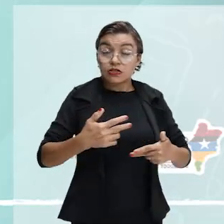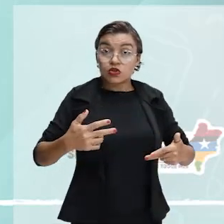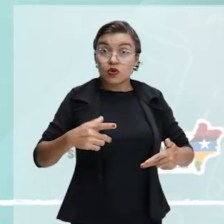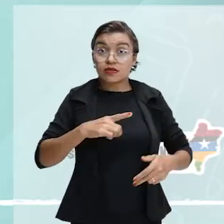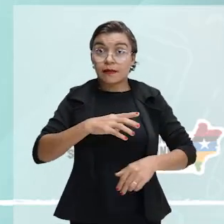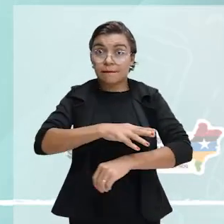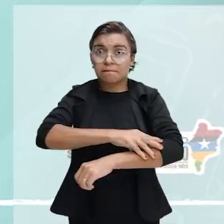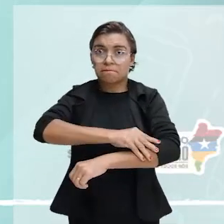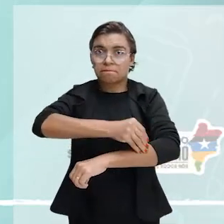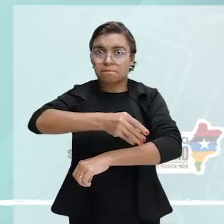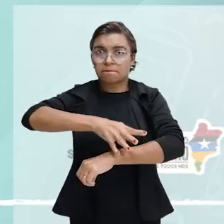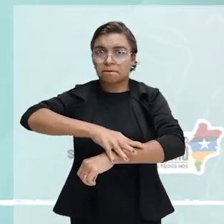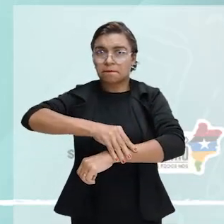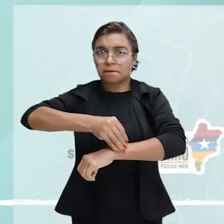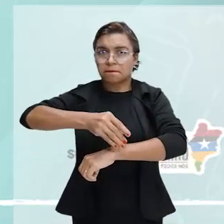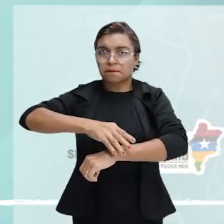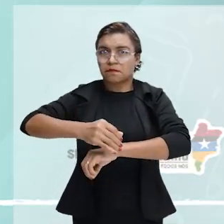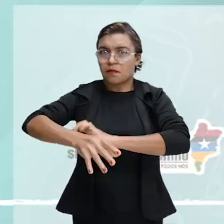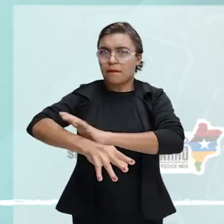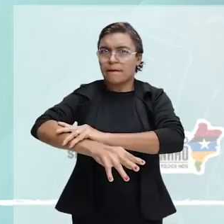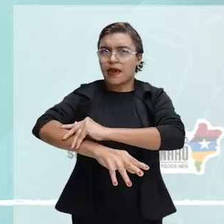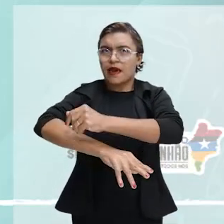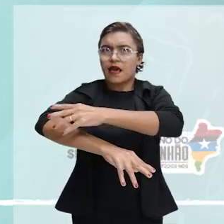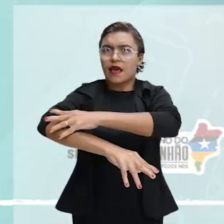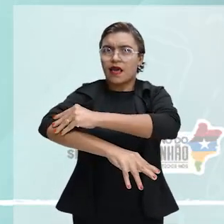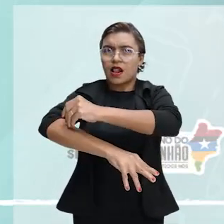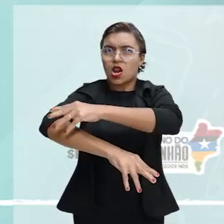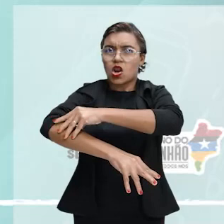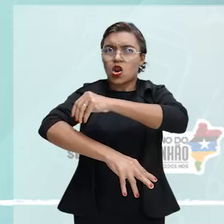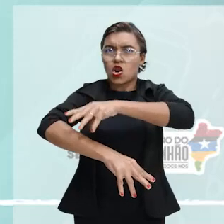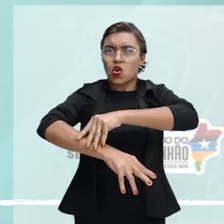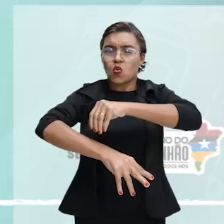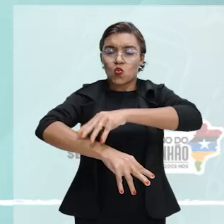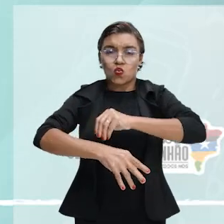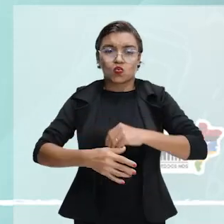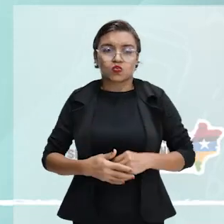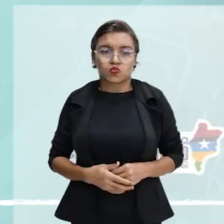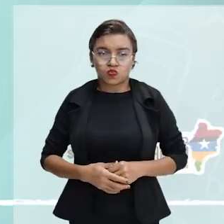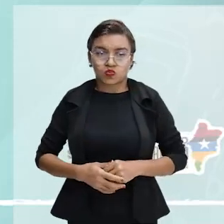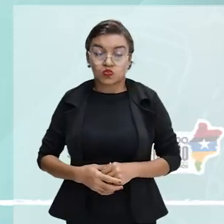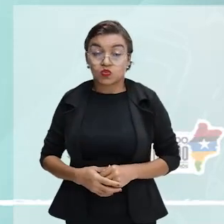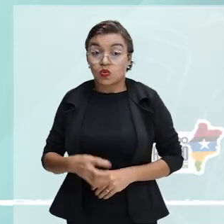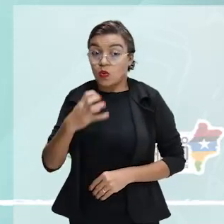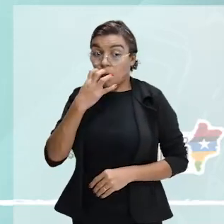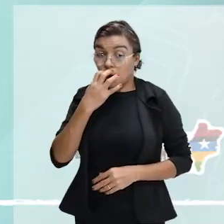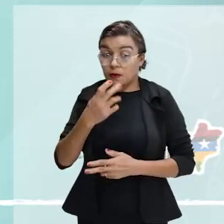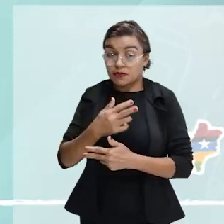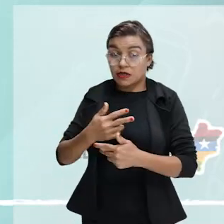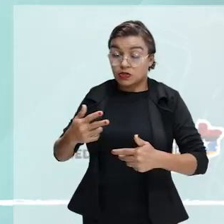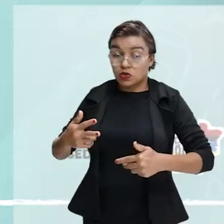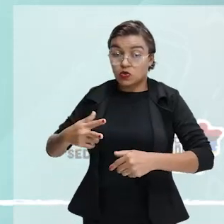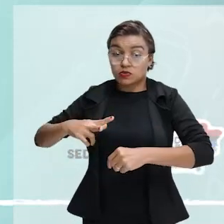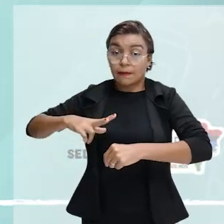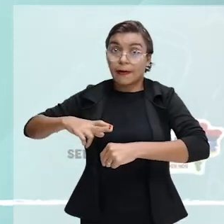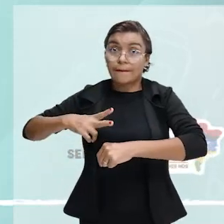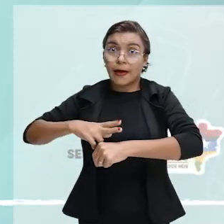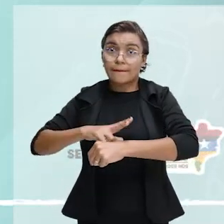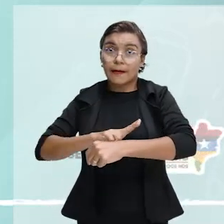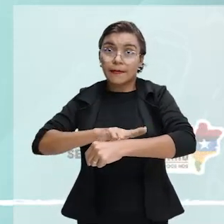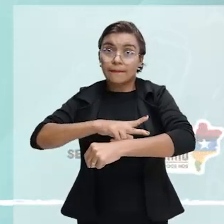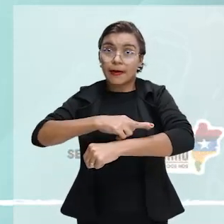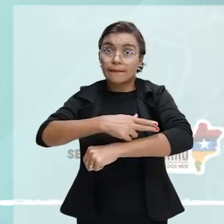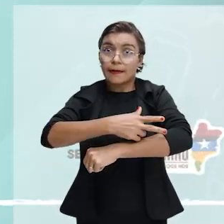uma característica do cachorro, certo? Os cachorros foram tosados ainda há pouco. Então, eu tenho